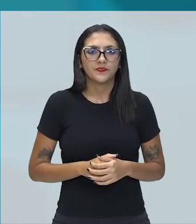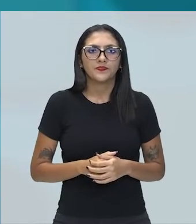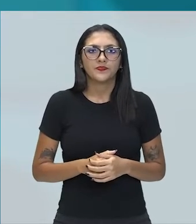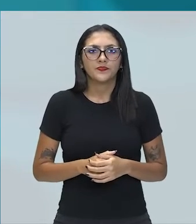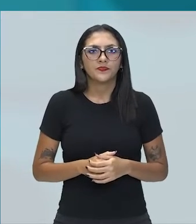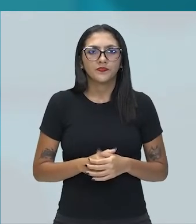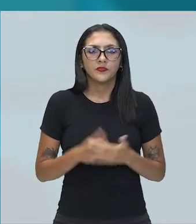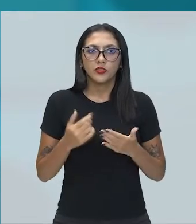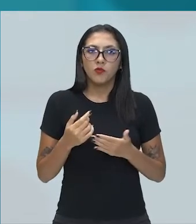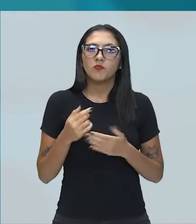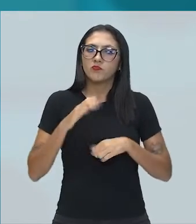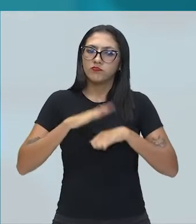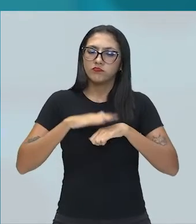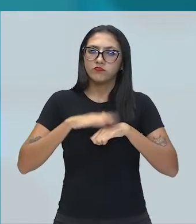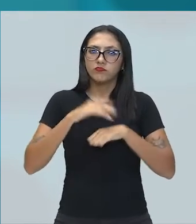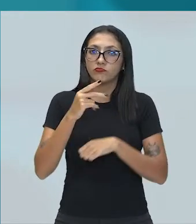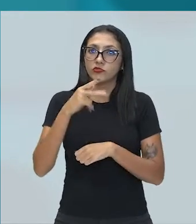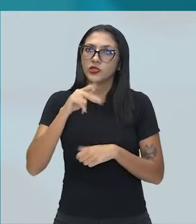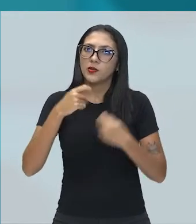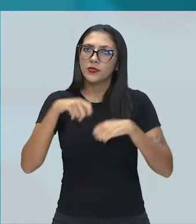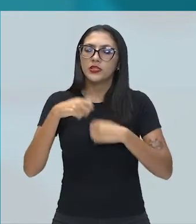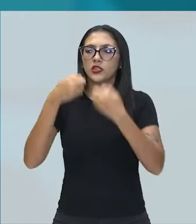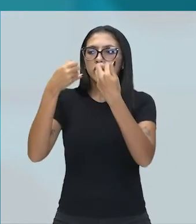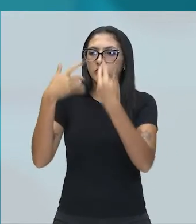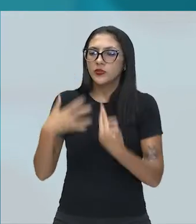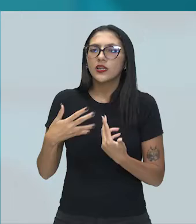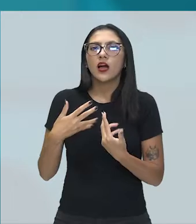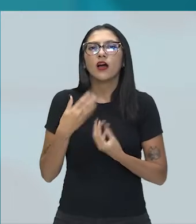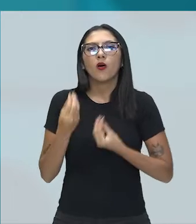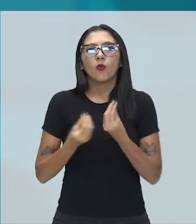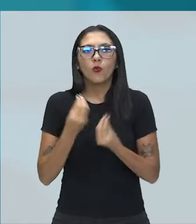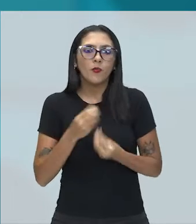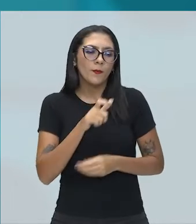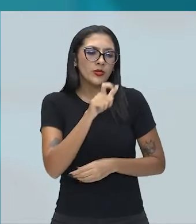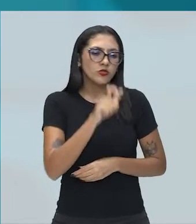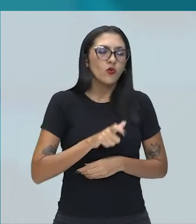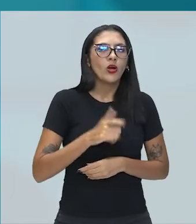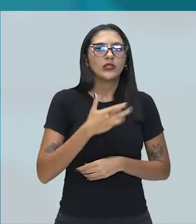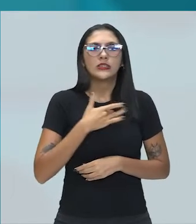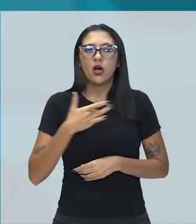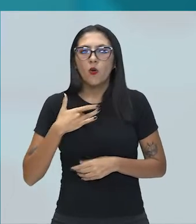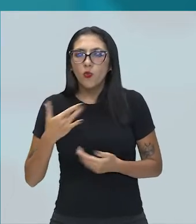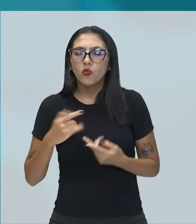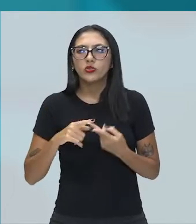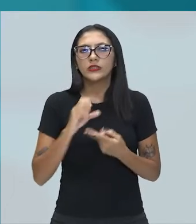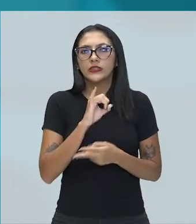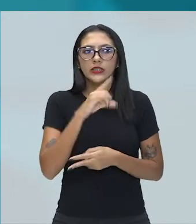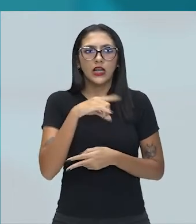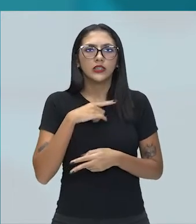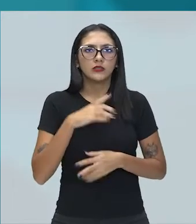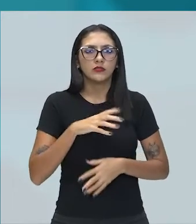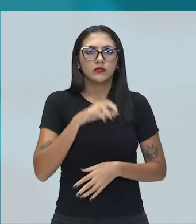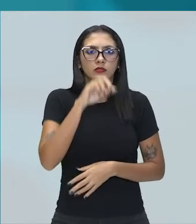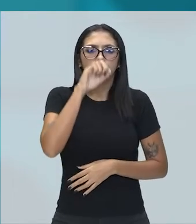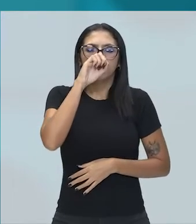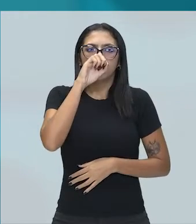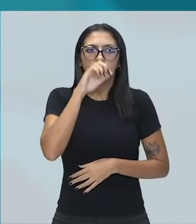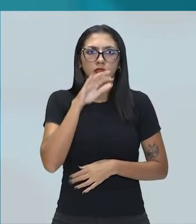Então você vai dizer como é que está a situação da vítima, onde ela se encontra, se ela está respirando, se ela